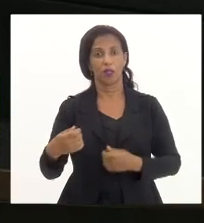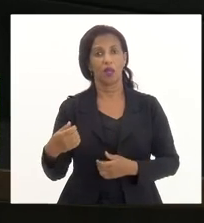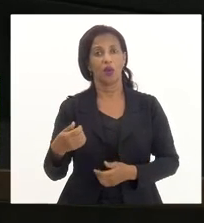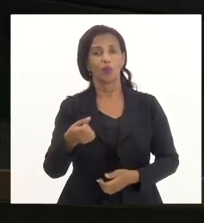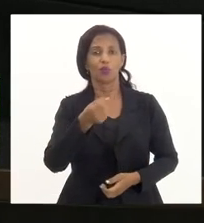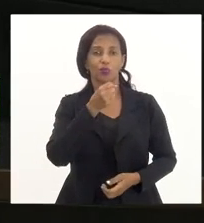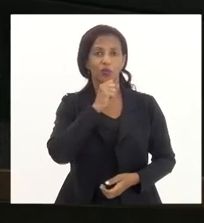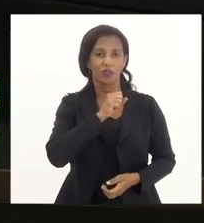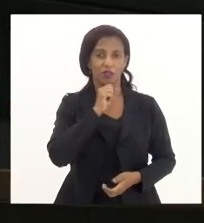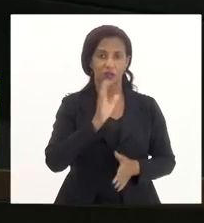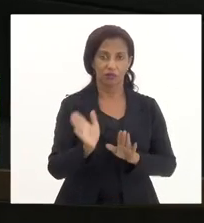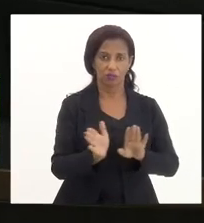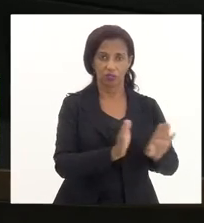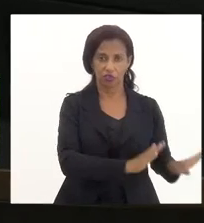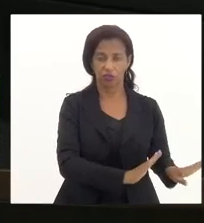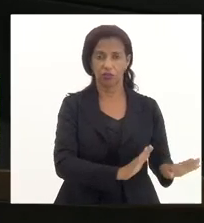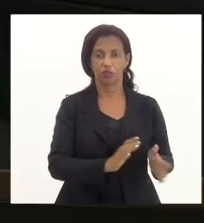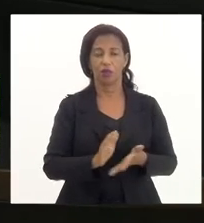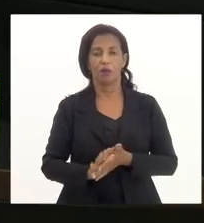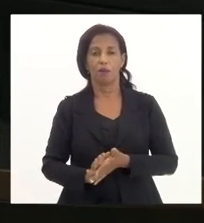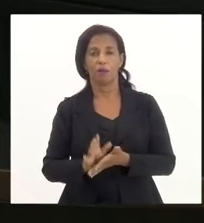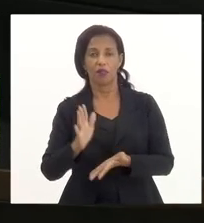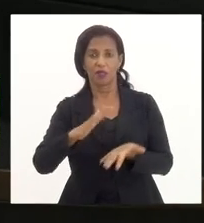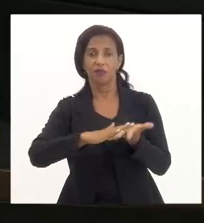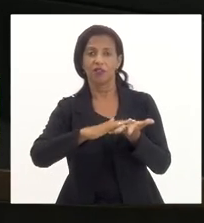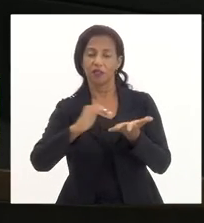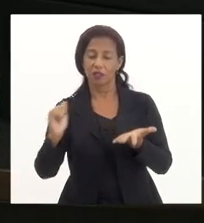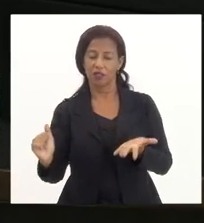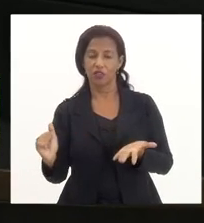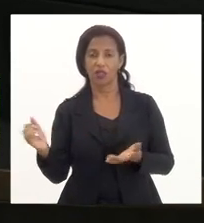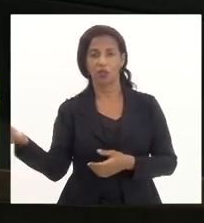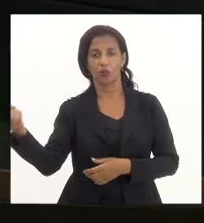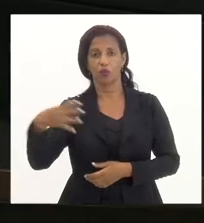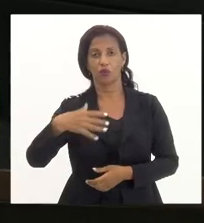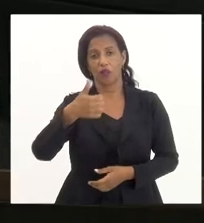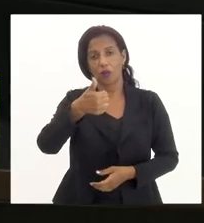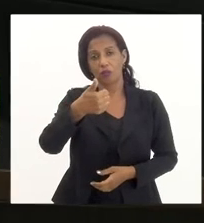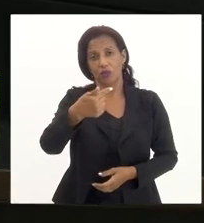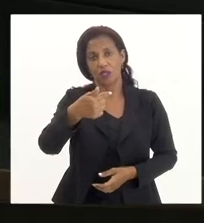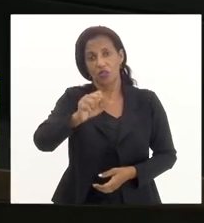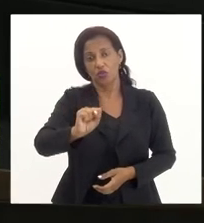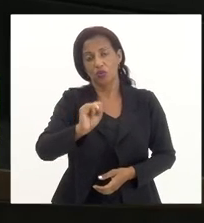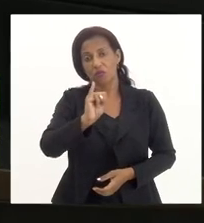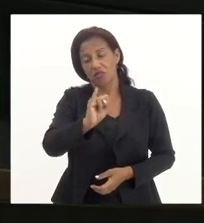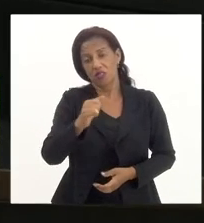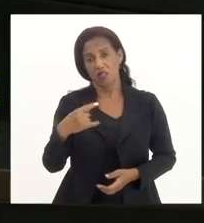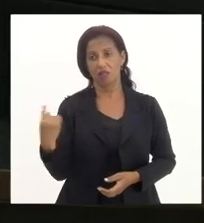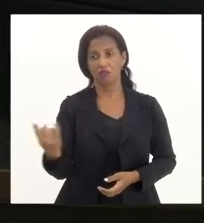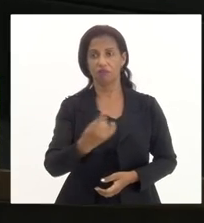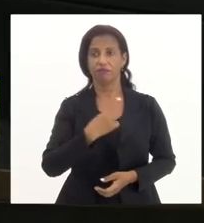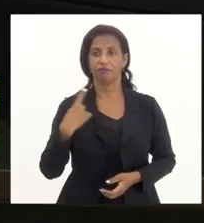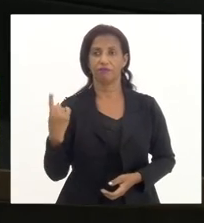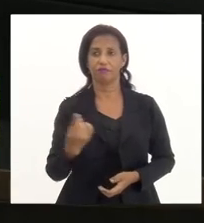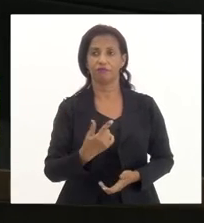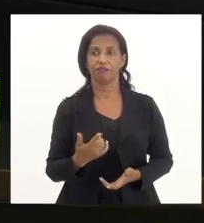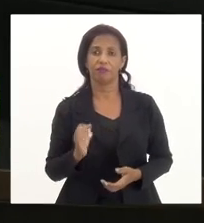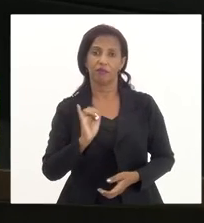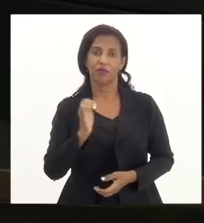Os Atuais mas se ele deverá ser extinto aí é o que determina a 178 E se a gente